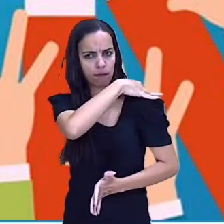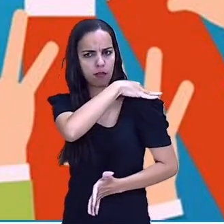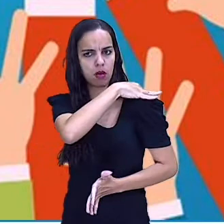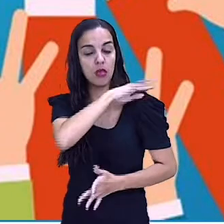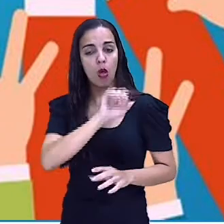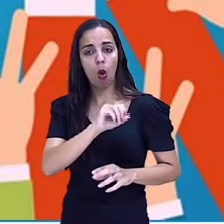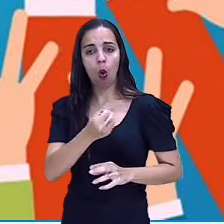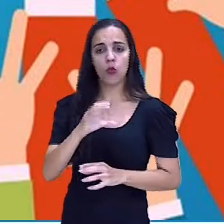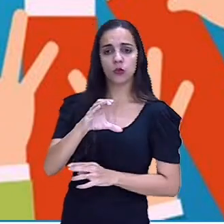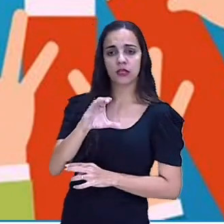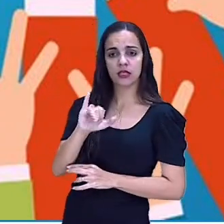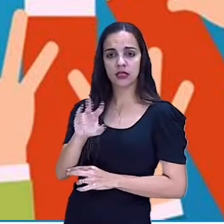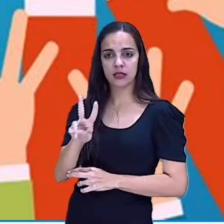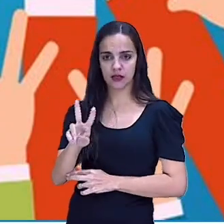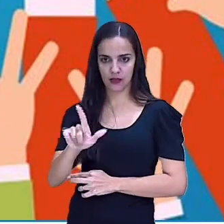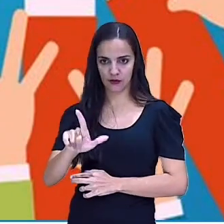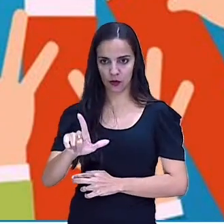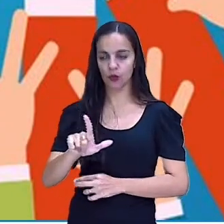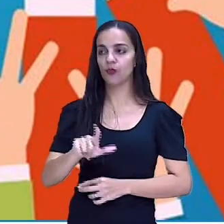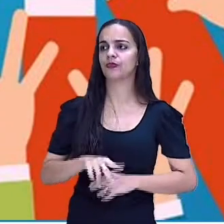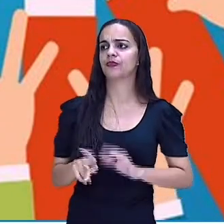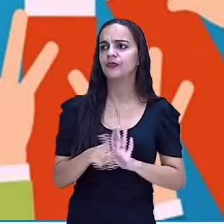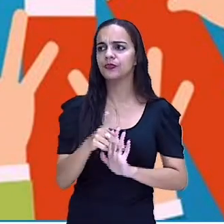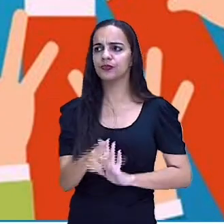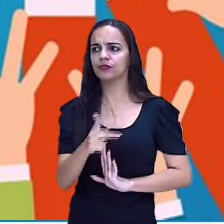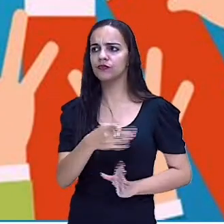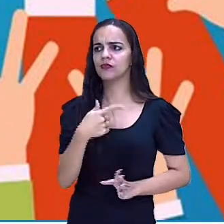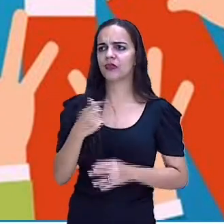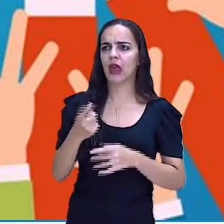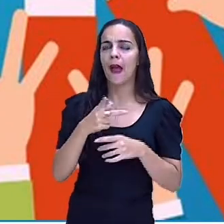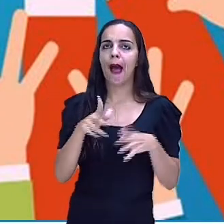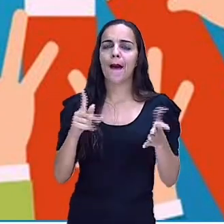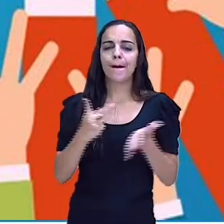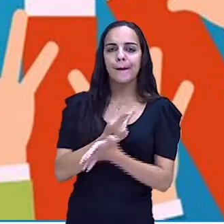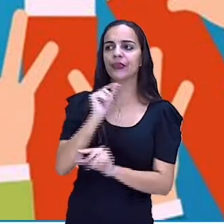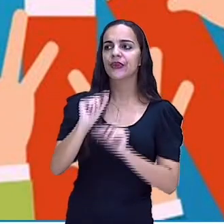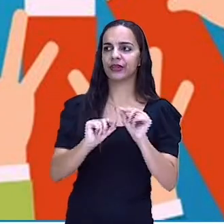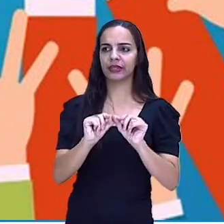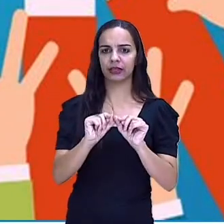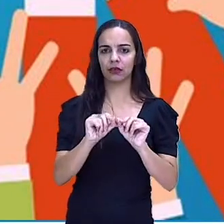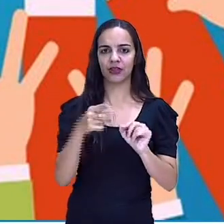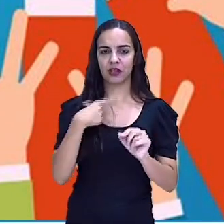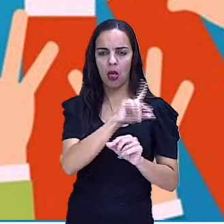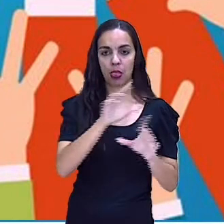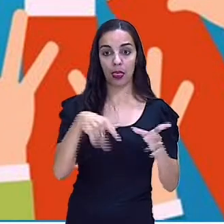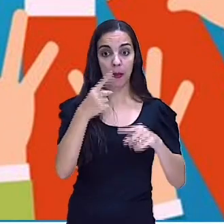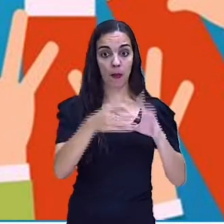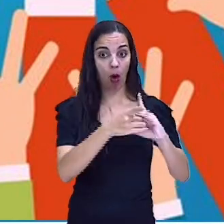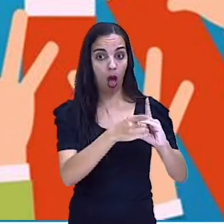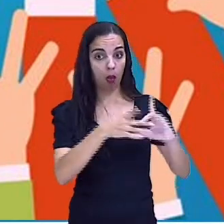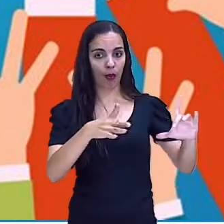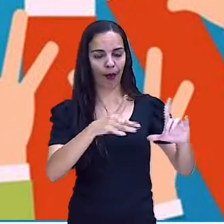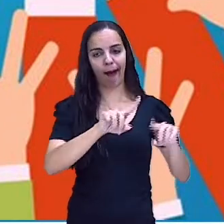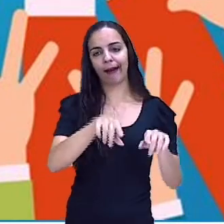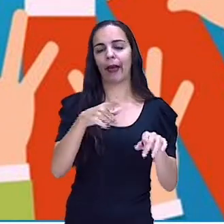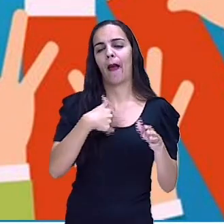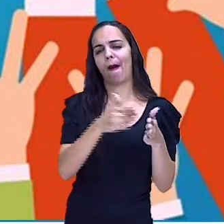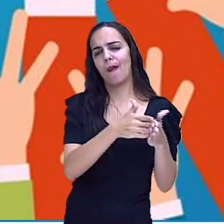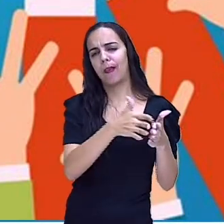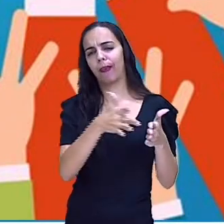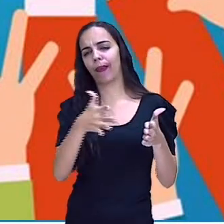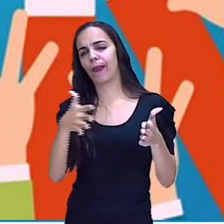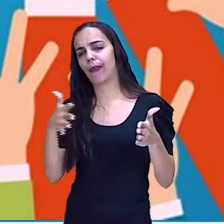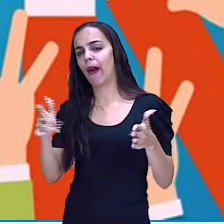Assim, redemocratizar seria fazer voltar a democracia à sociedade